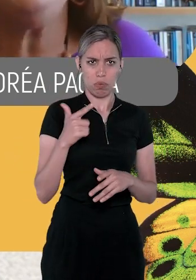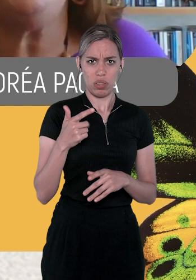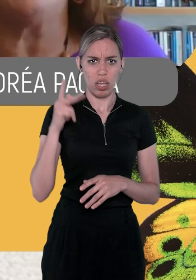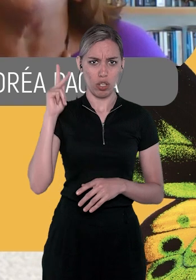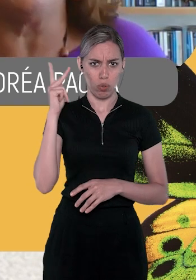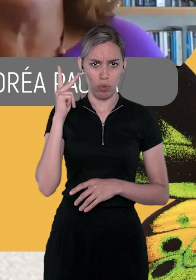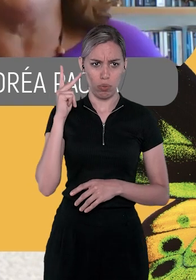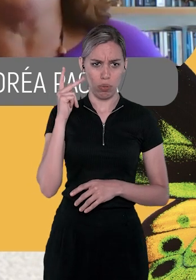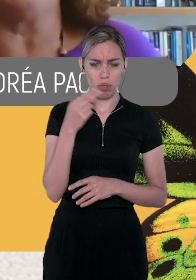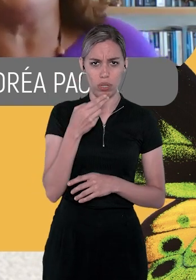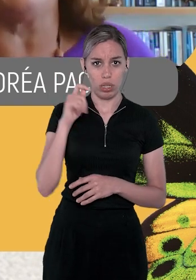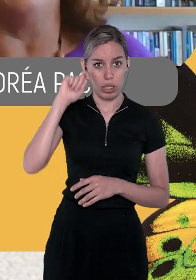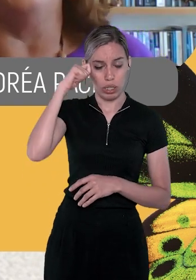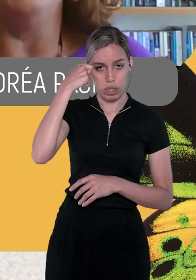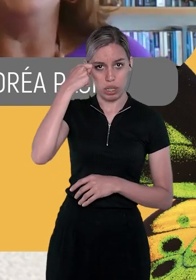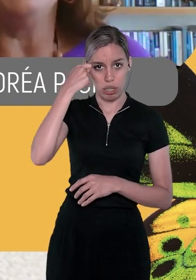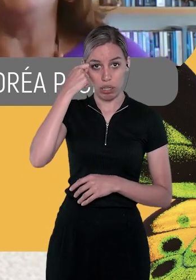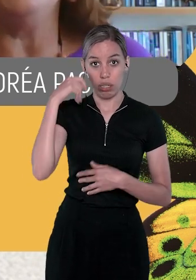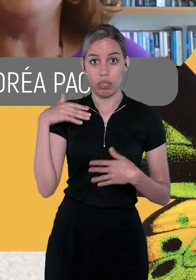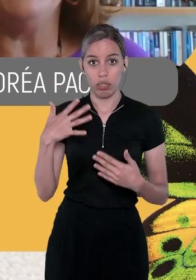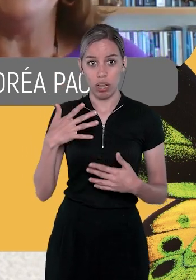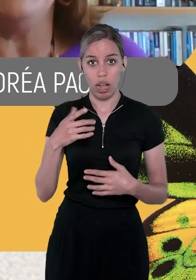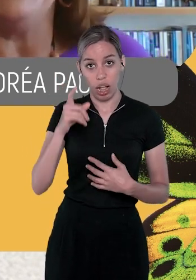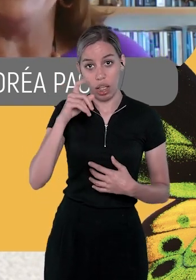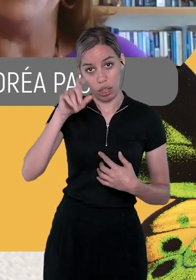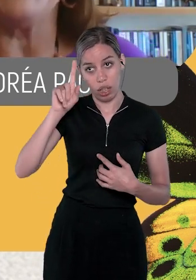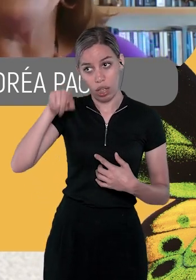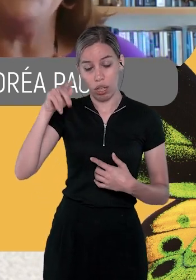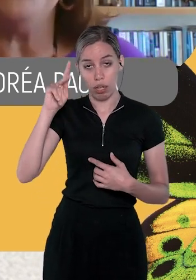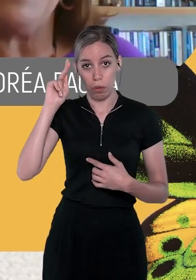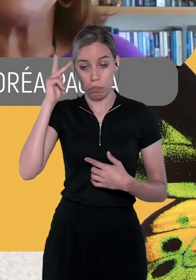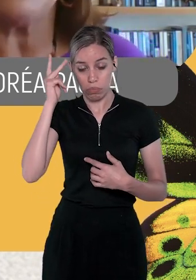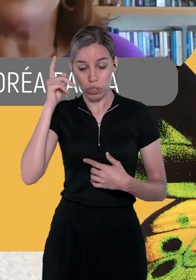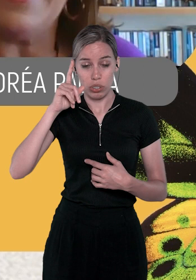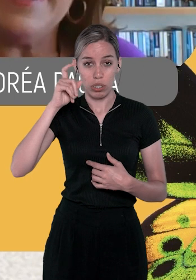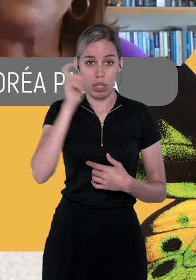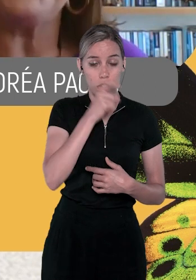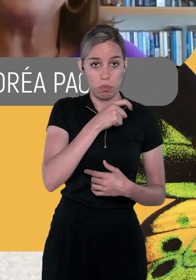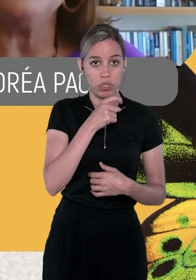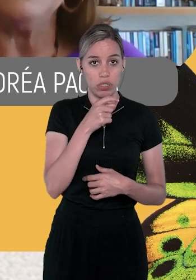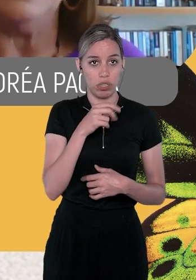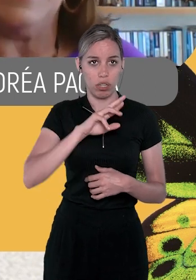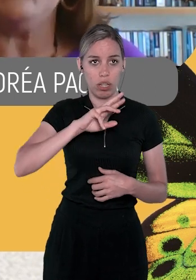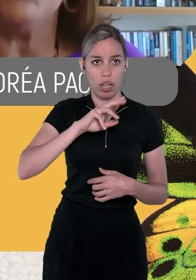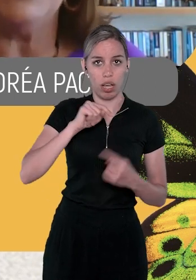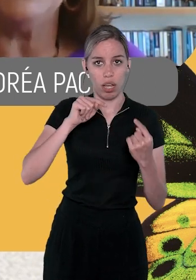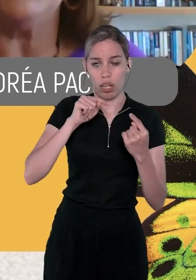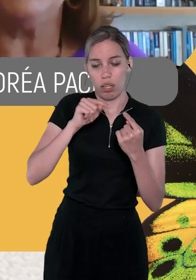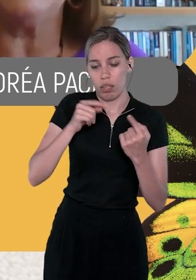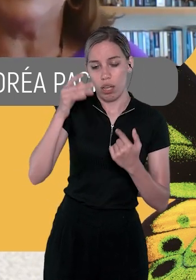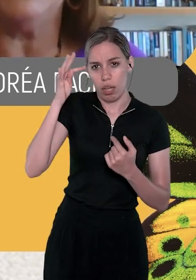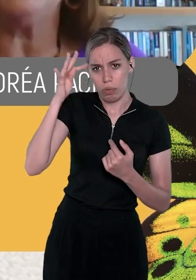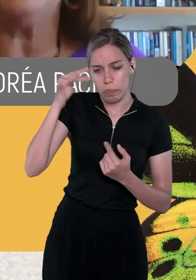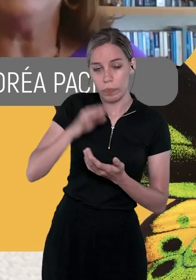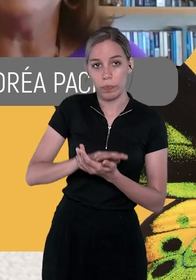de mentira, não vai ser uma história de ficção. Então, eu achei muito bem sacada a escolha